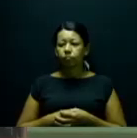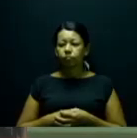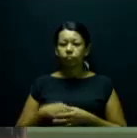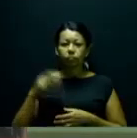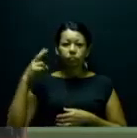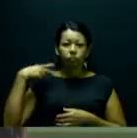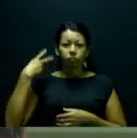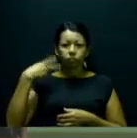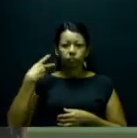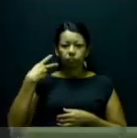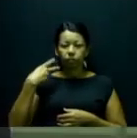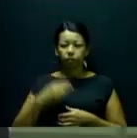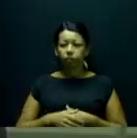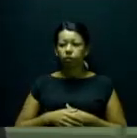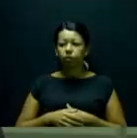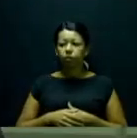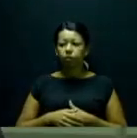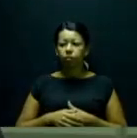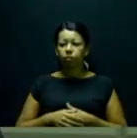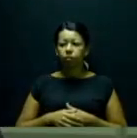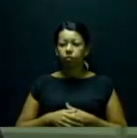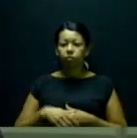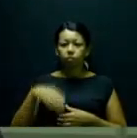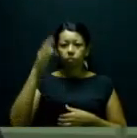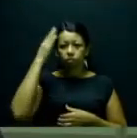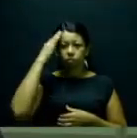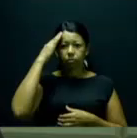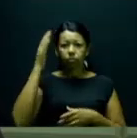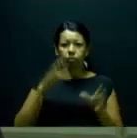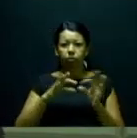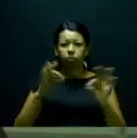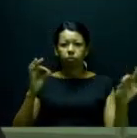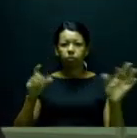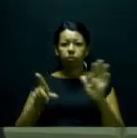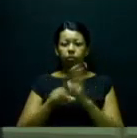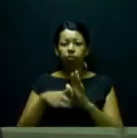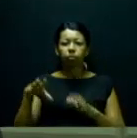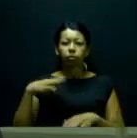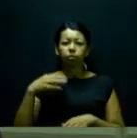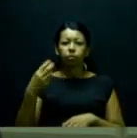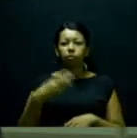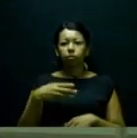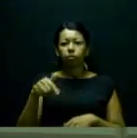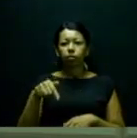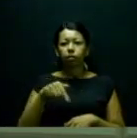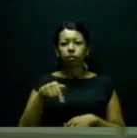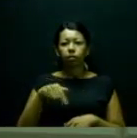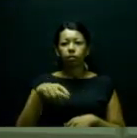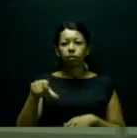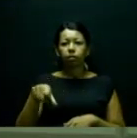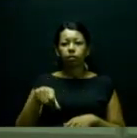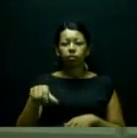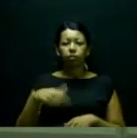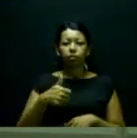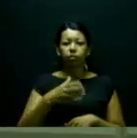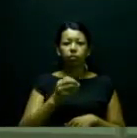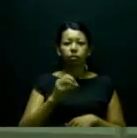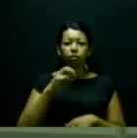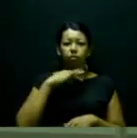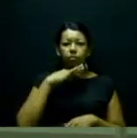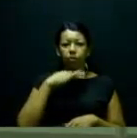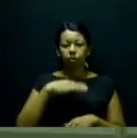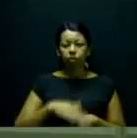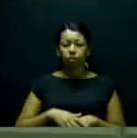Nobres vereadores, considerando a promulgação da Lei Municipal nº 3.779, de 10 de março de 2016,